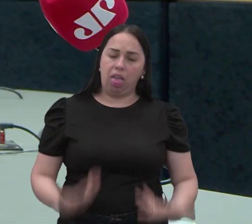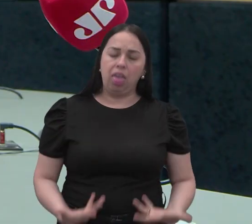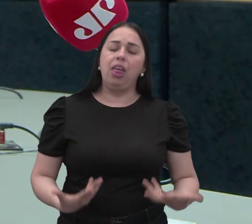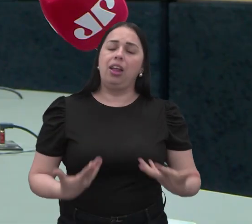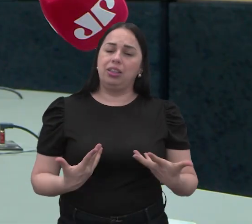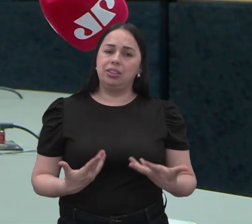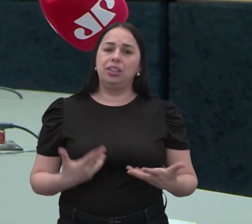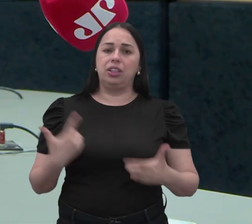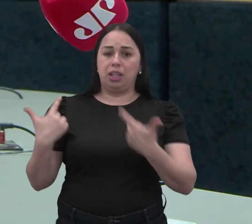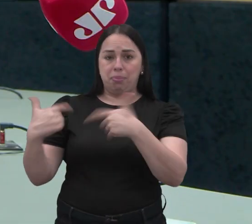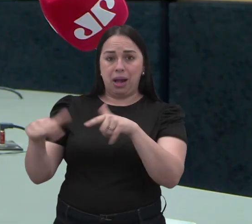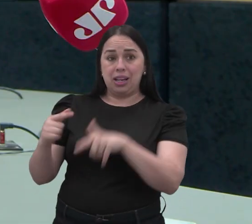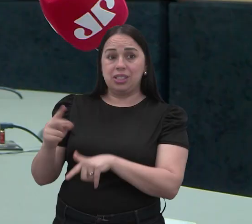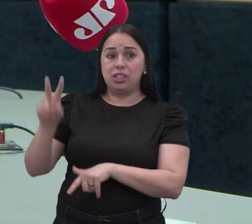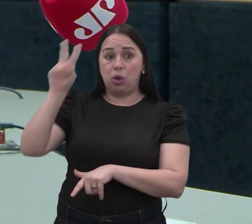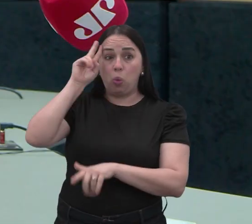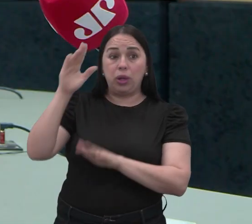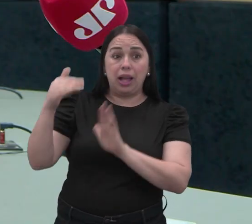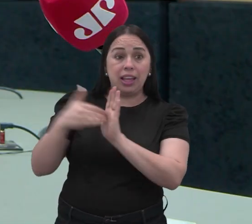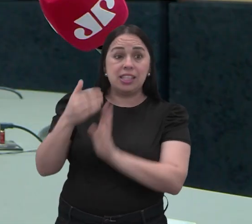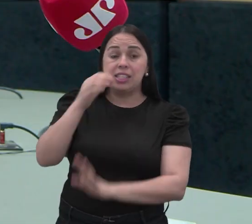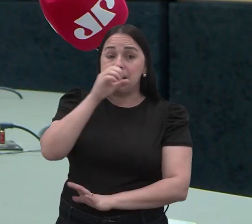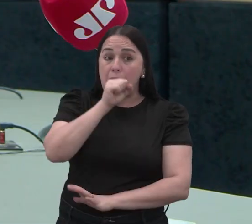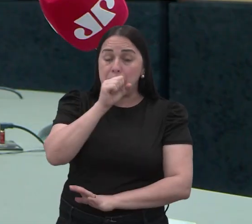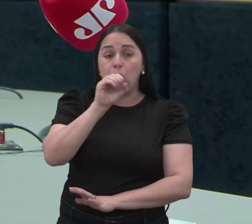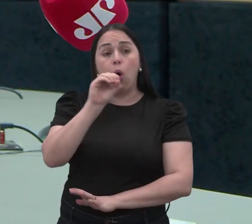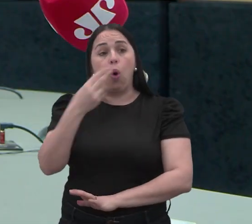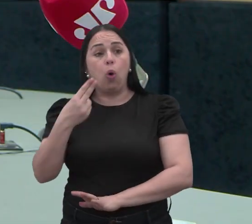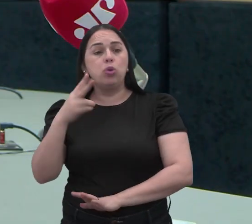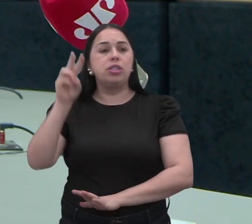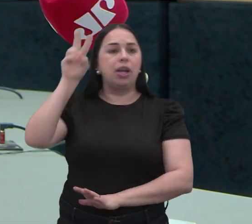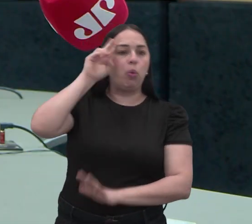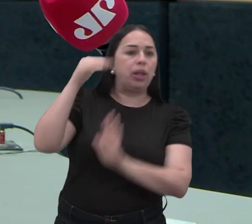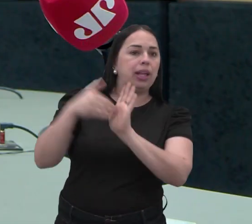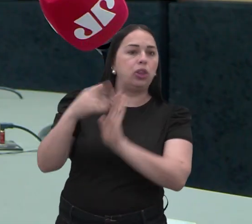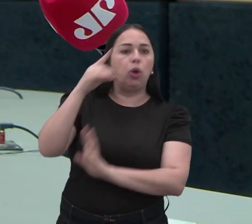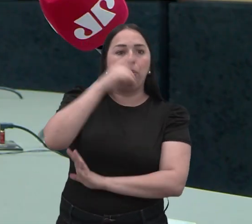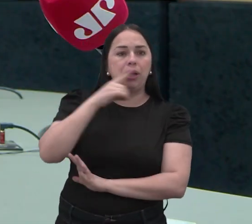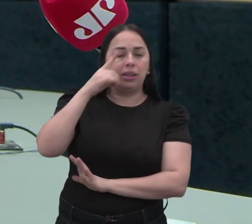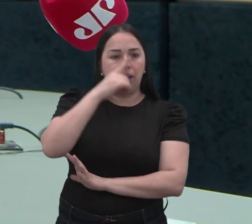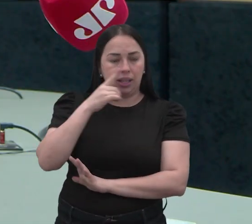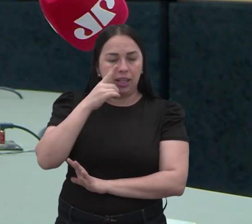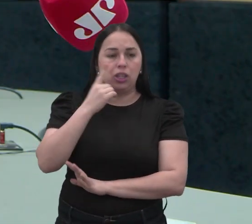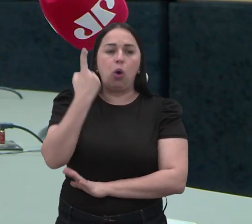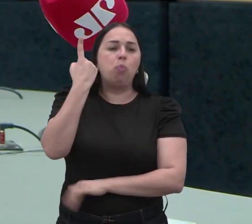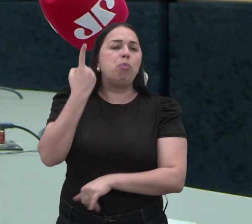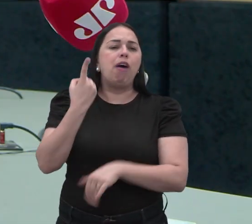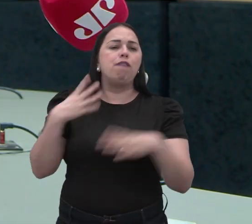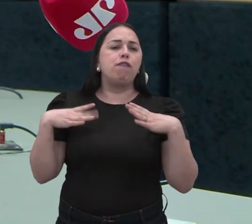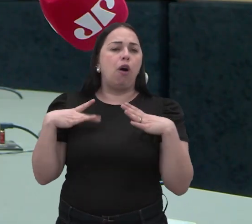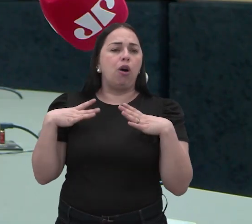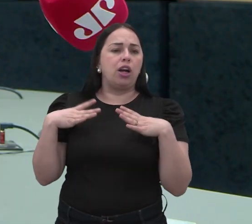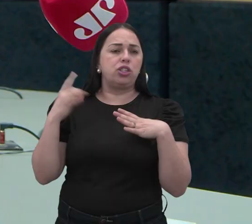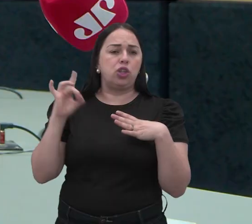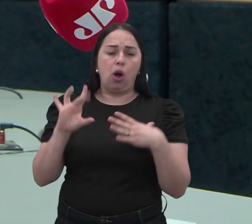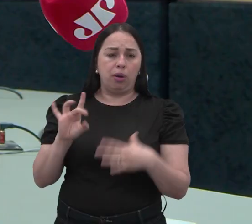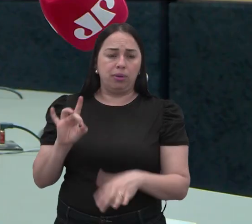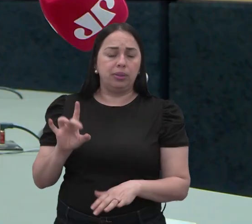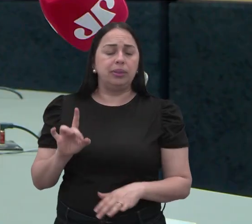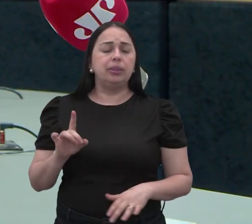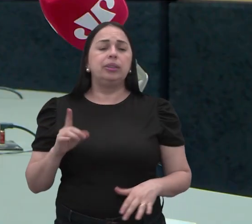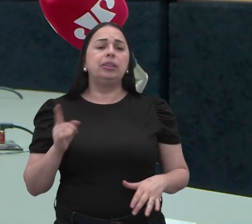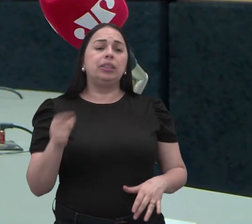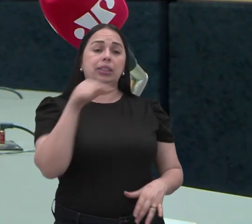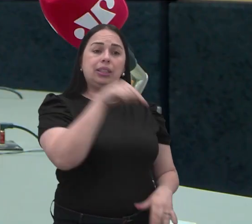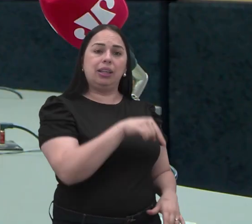na verdade eu trabalhava aqui de segunda a sábado ou de segunda a domingo, que a gente tinha uma folga por semana, ou sábado ou domingo,